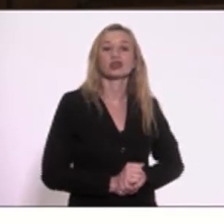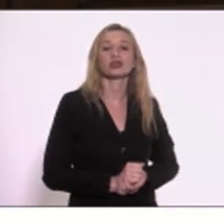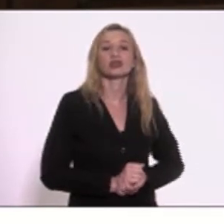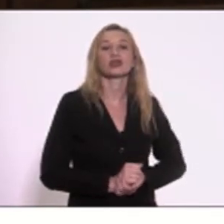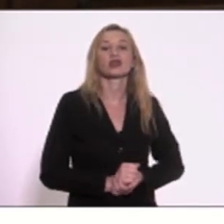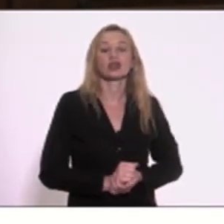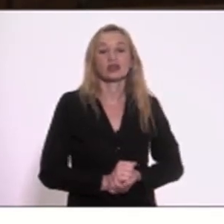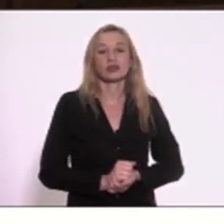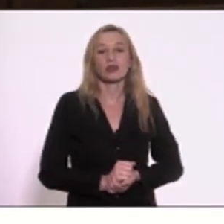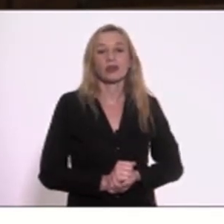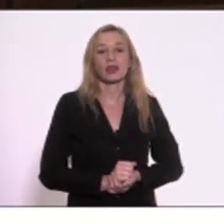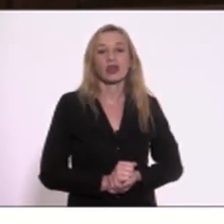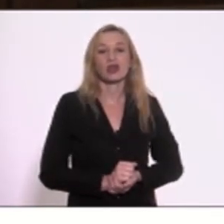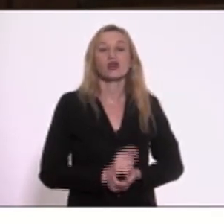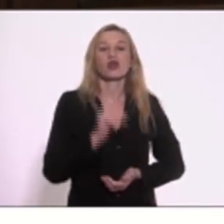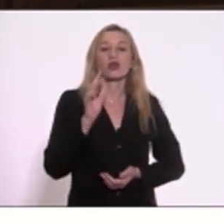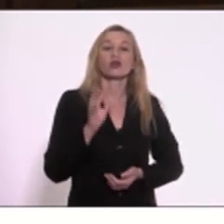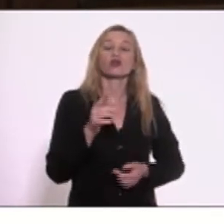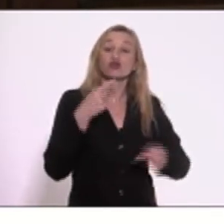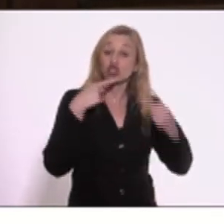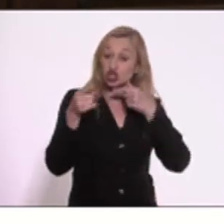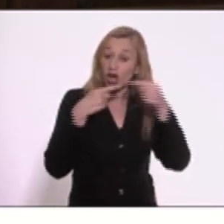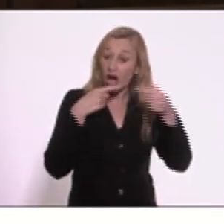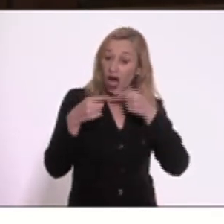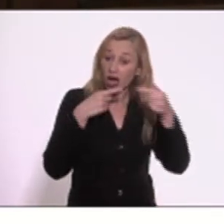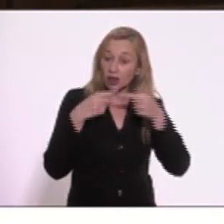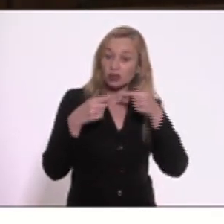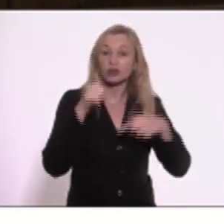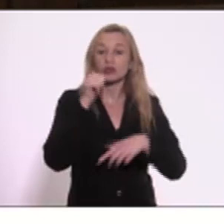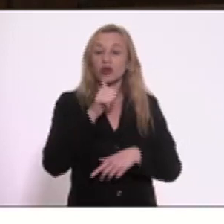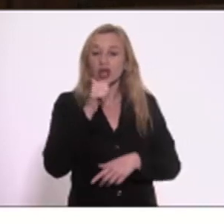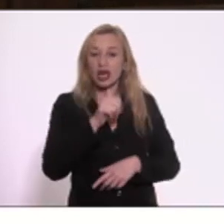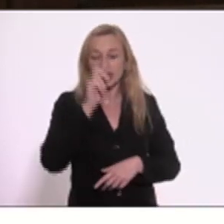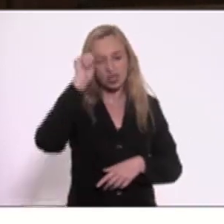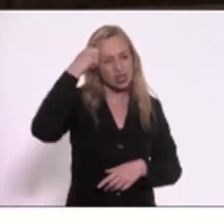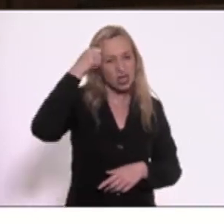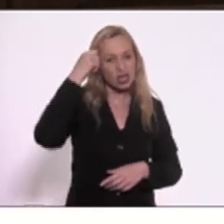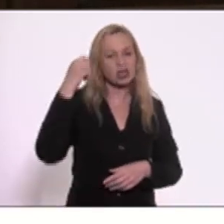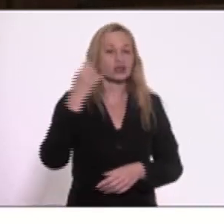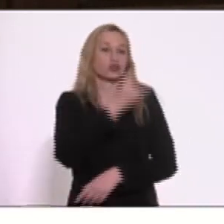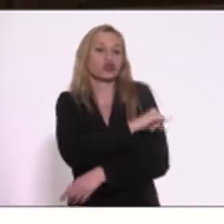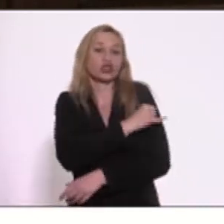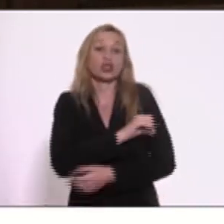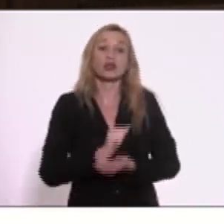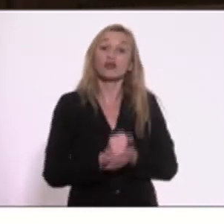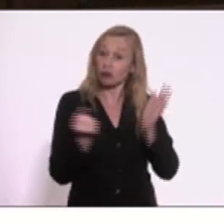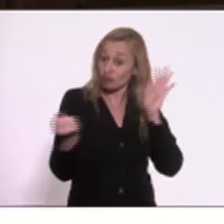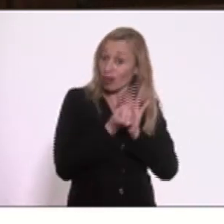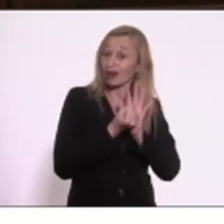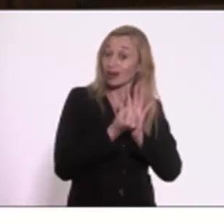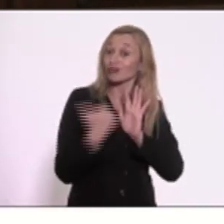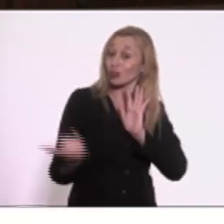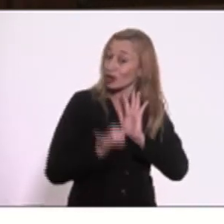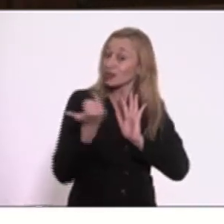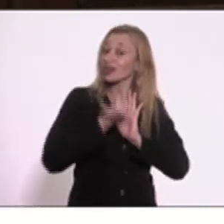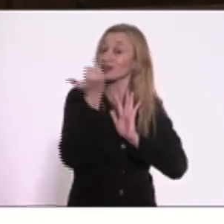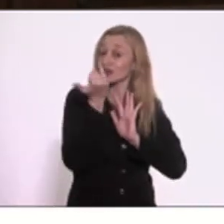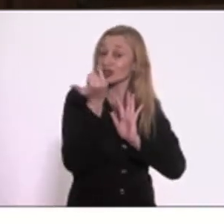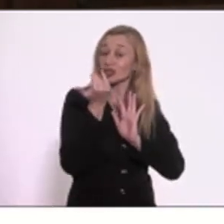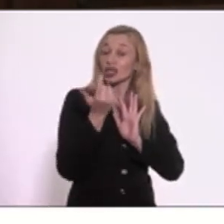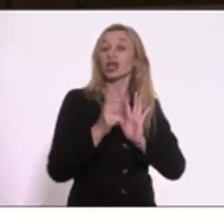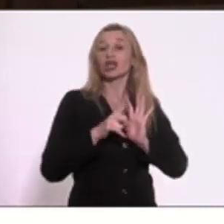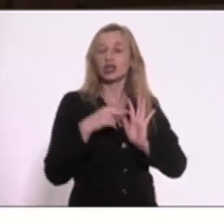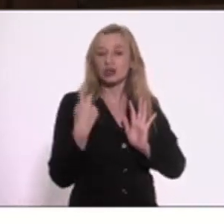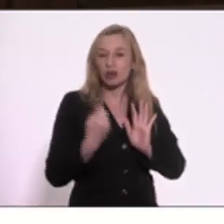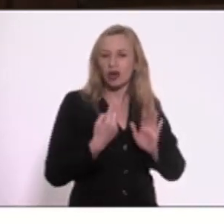dessa casa, um fórum de diálogo com o movimento de mulheres negras do Rio de Janeiro. Então essa foi uma marca importante, uma marca de que a gente,